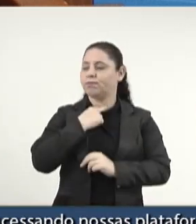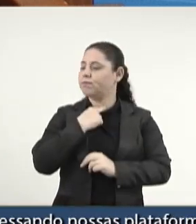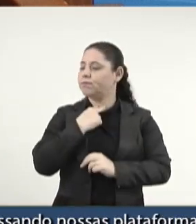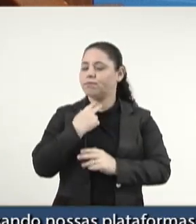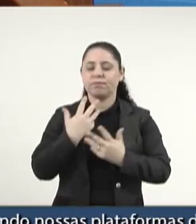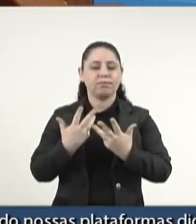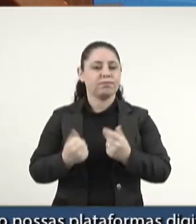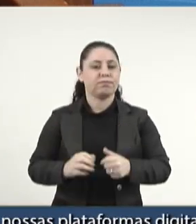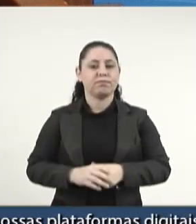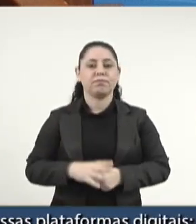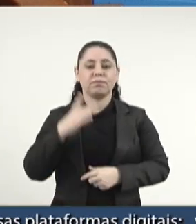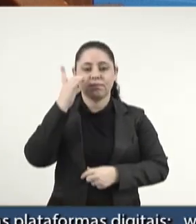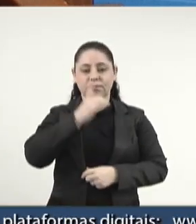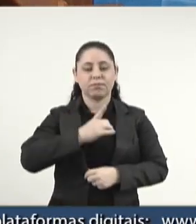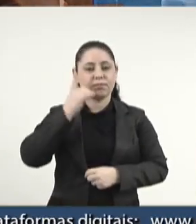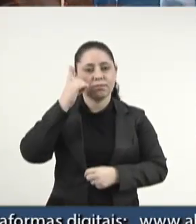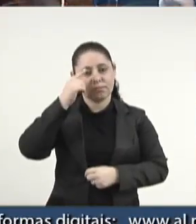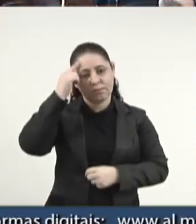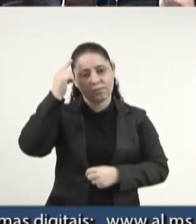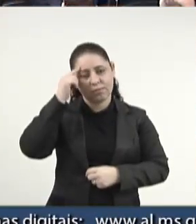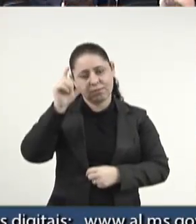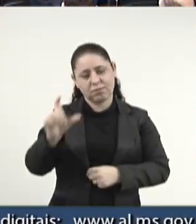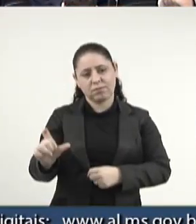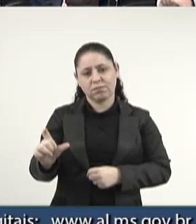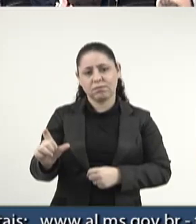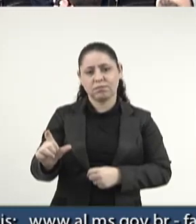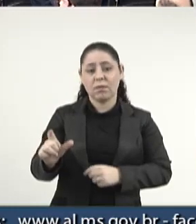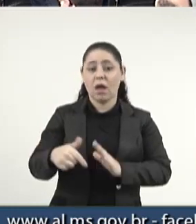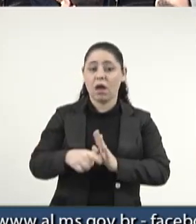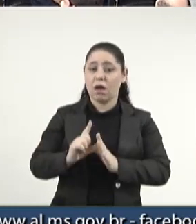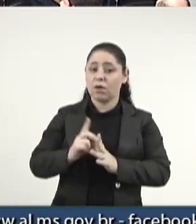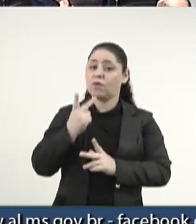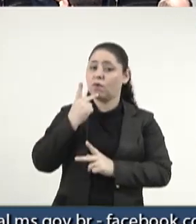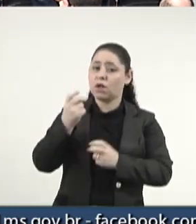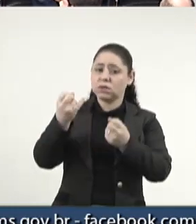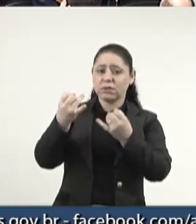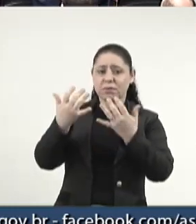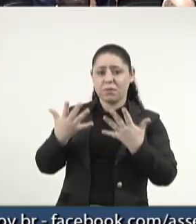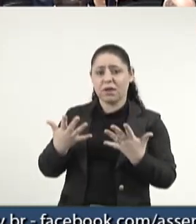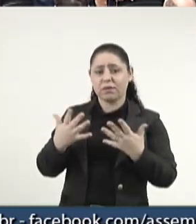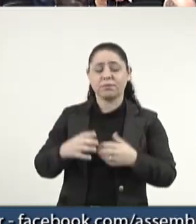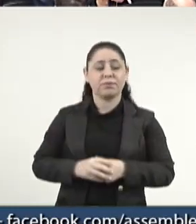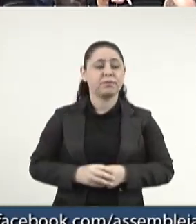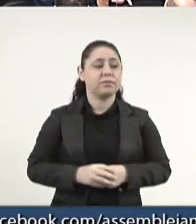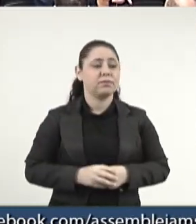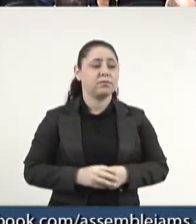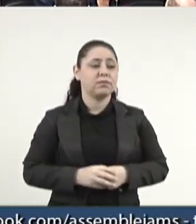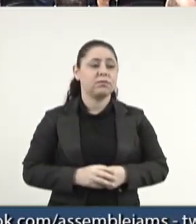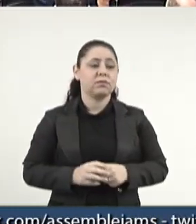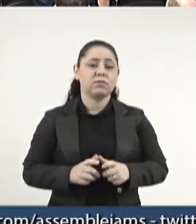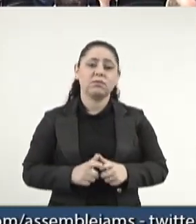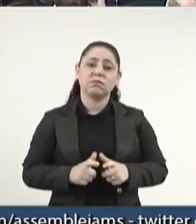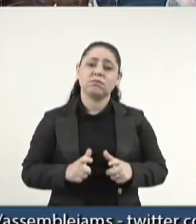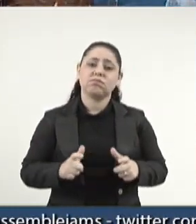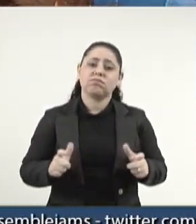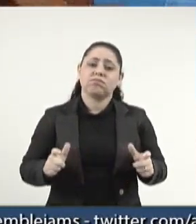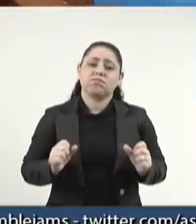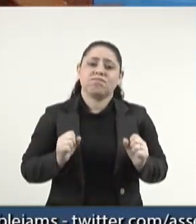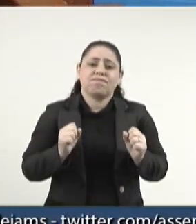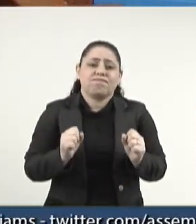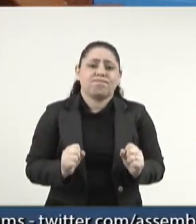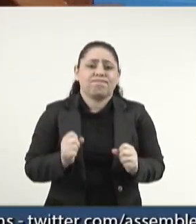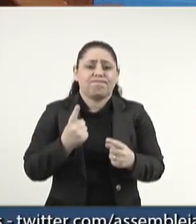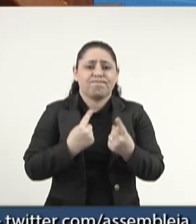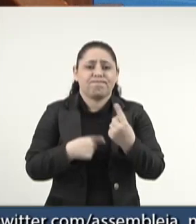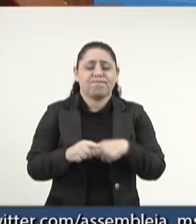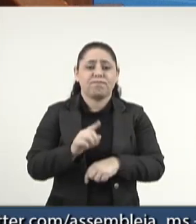Zé Teixeira, eu vou conceder uma parte a Vossa Excelência, mas não sem antes explicar o tamanho e o poder que se transformou